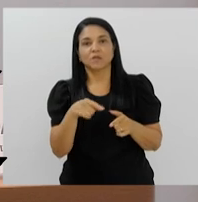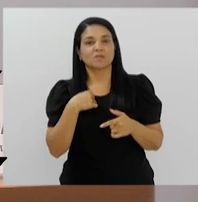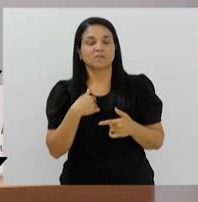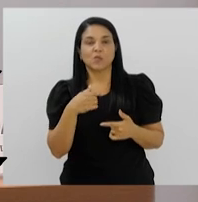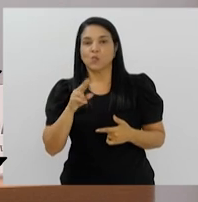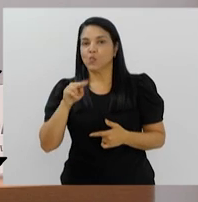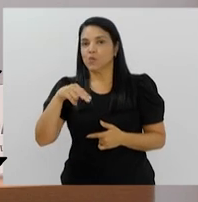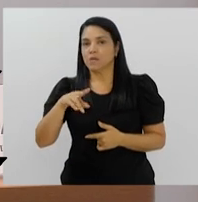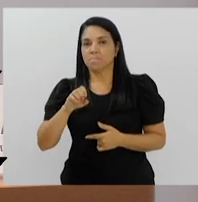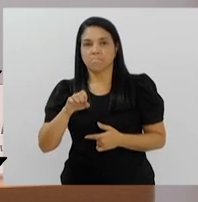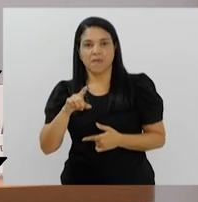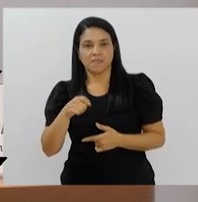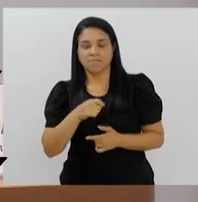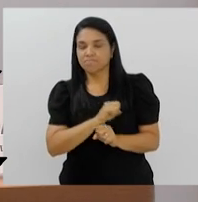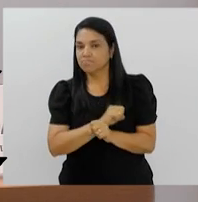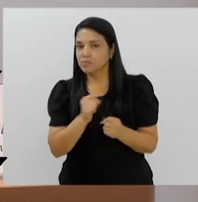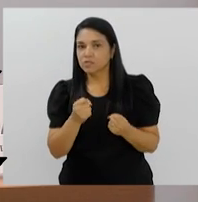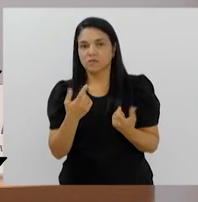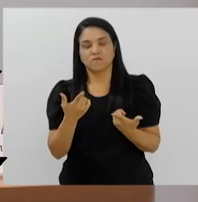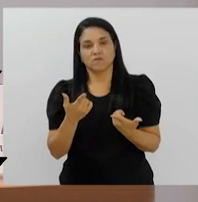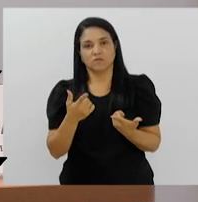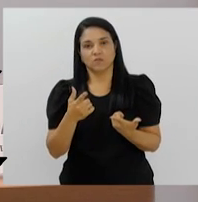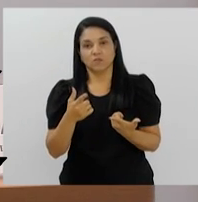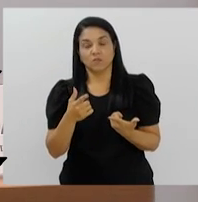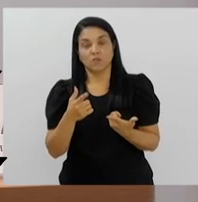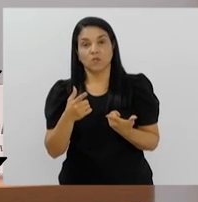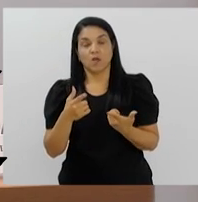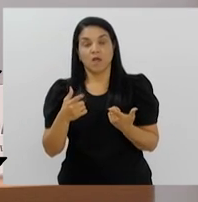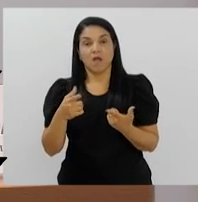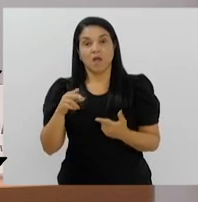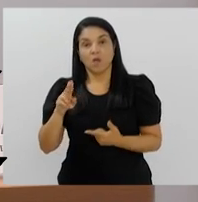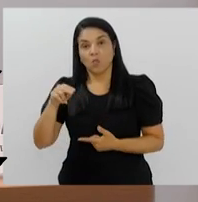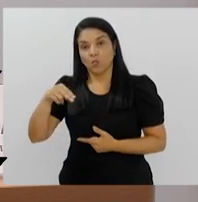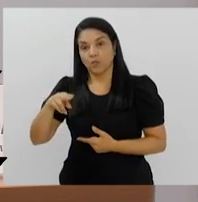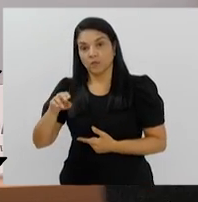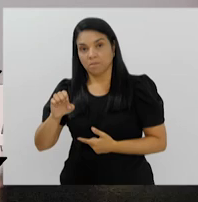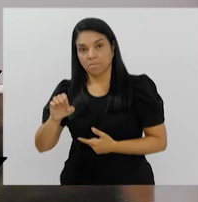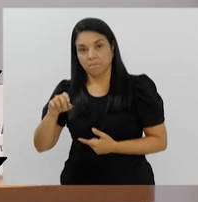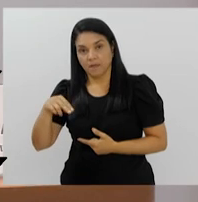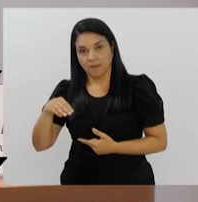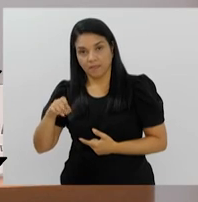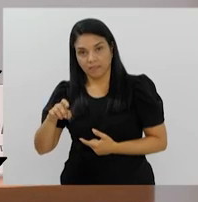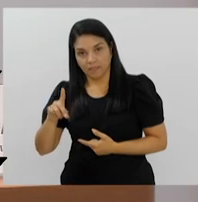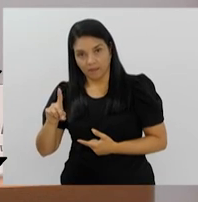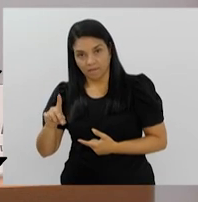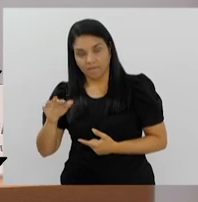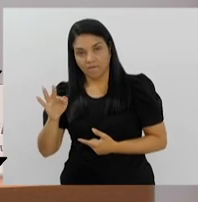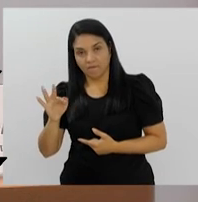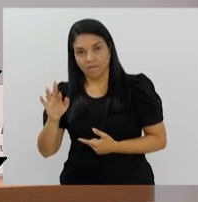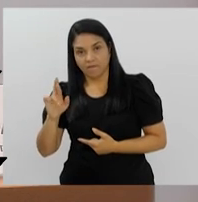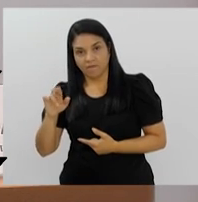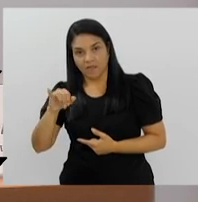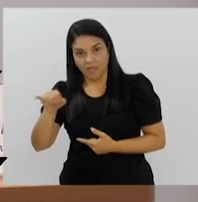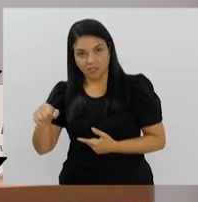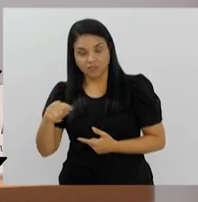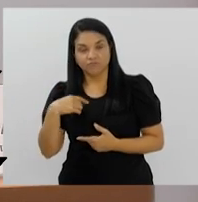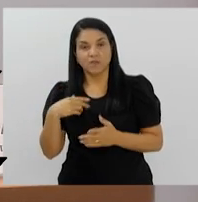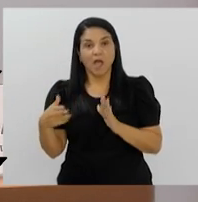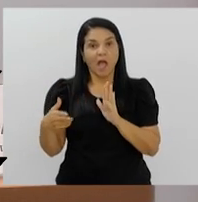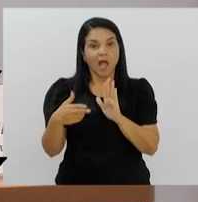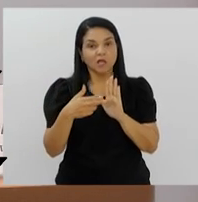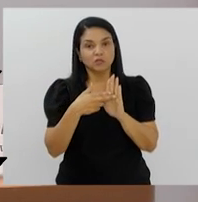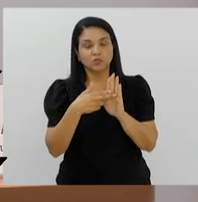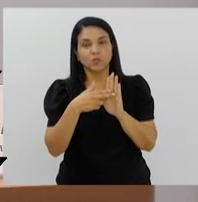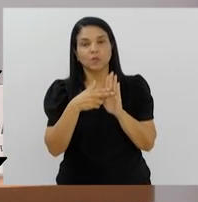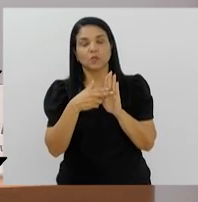saúde eh a Unimed Fer já assumiu a carteira de mais de 480.000